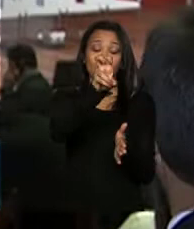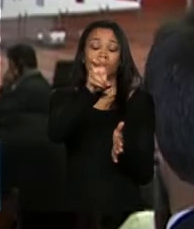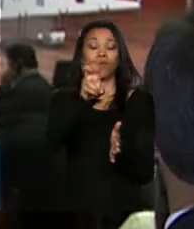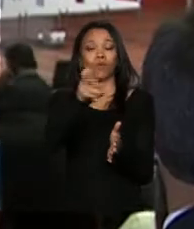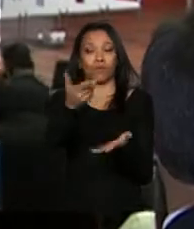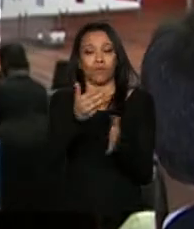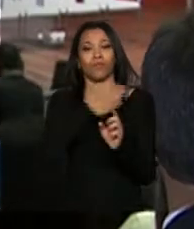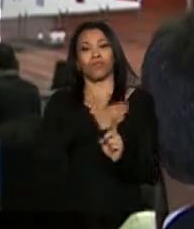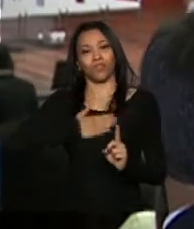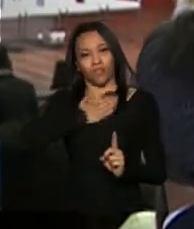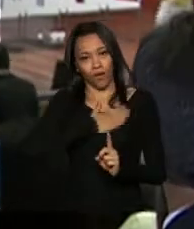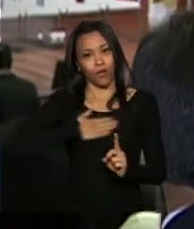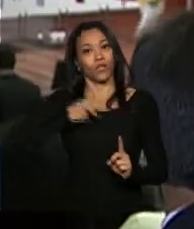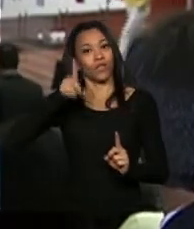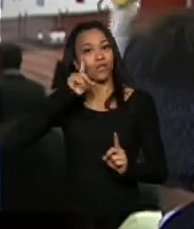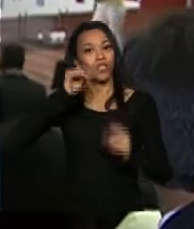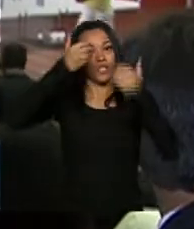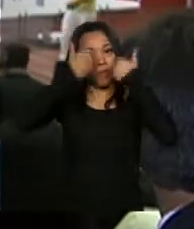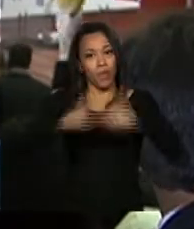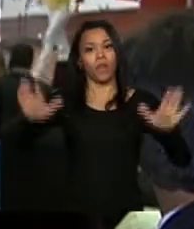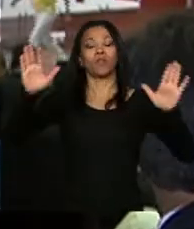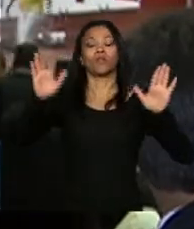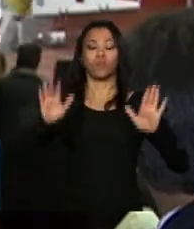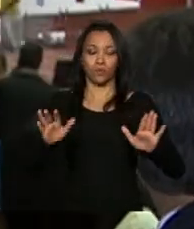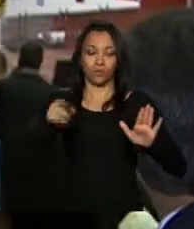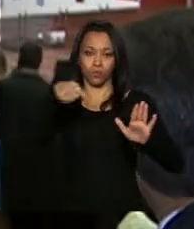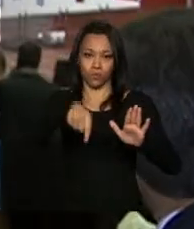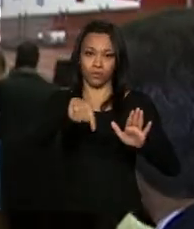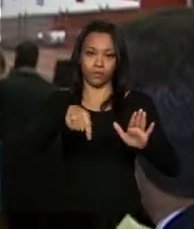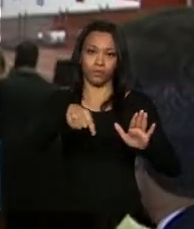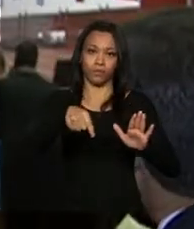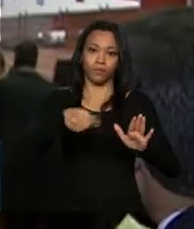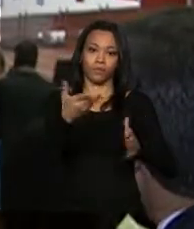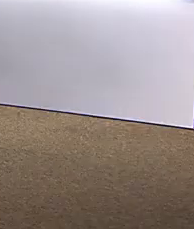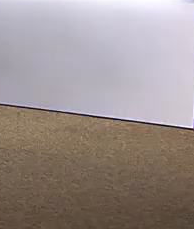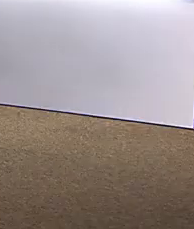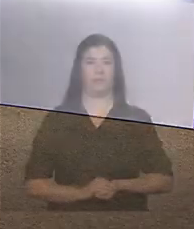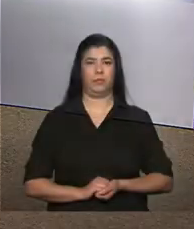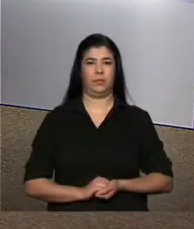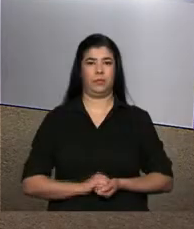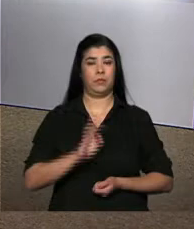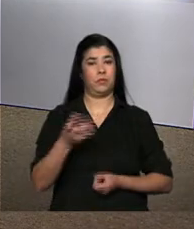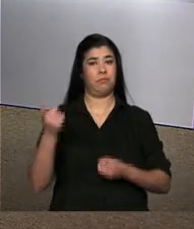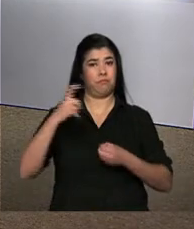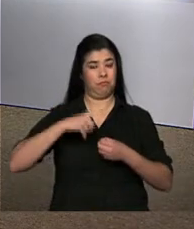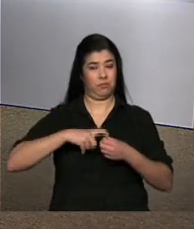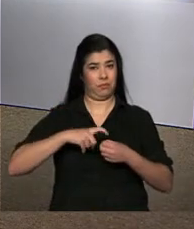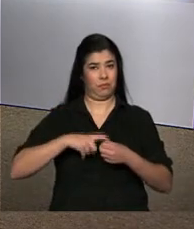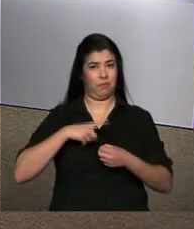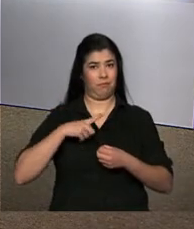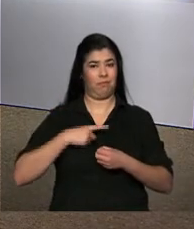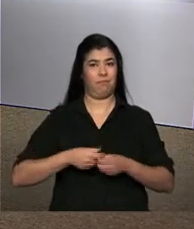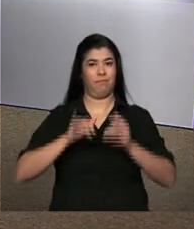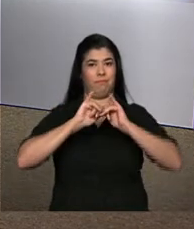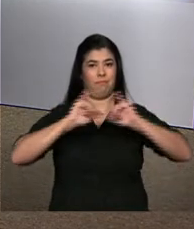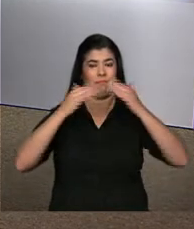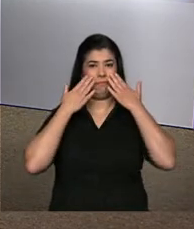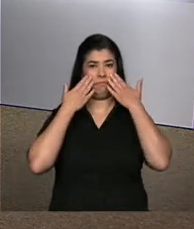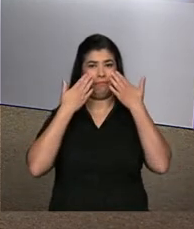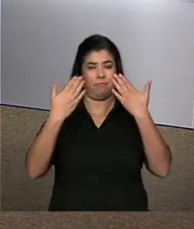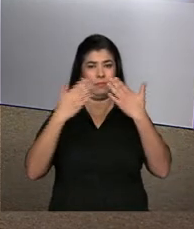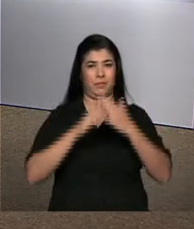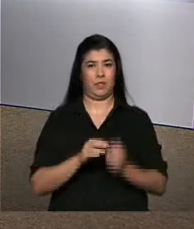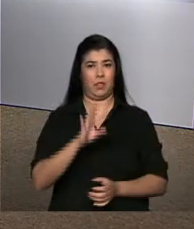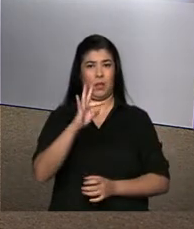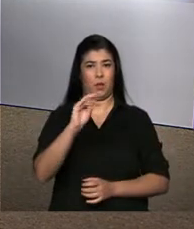de abertura dos Jogos Olímpicos do Rio 2016. Daniele? Estamos de volta com a cobertura da apresentação da